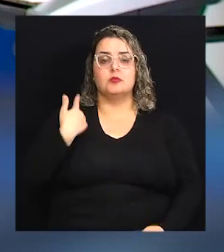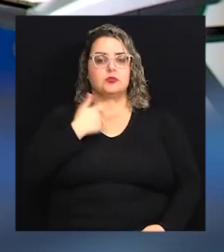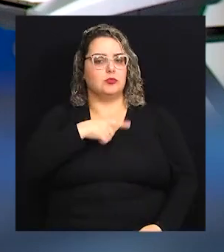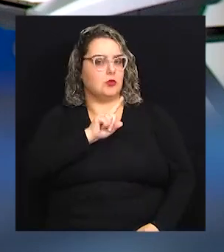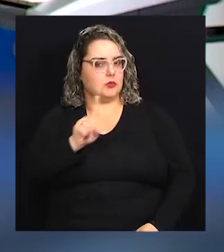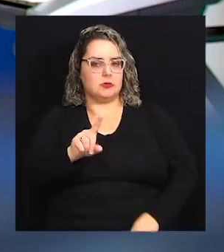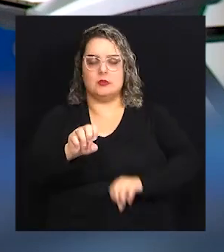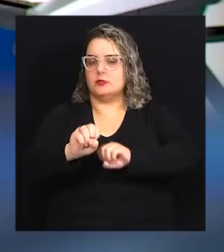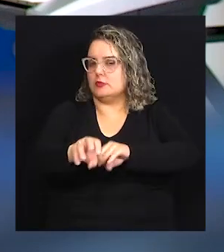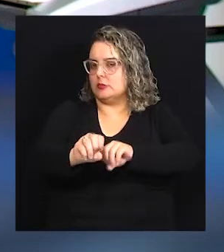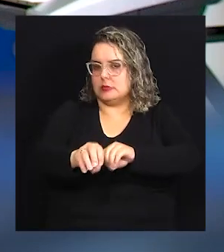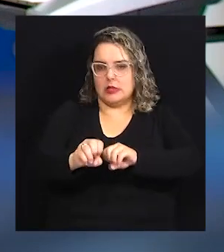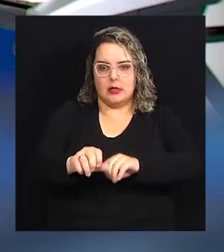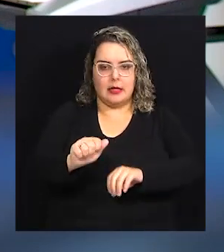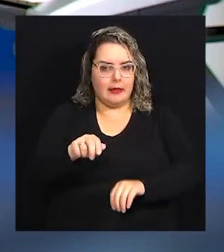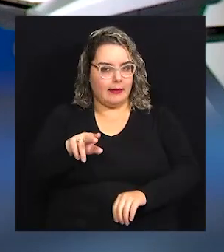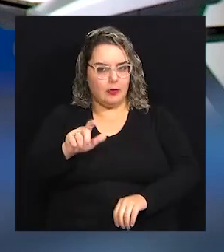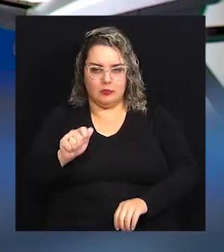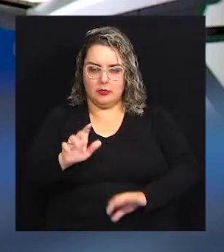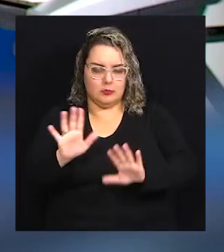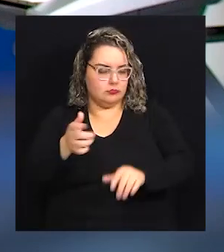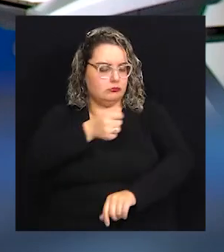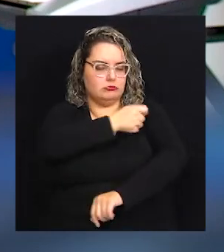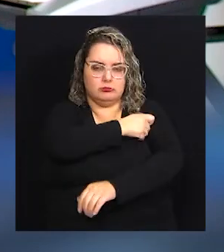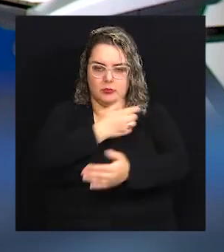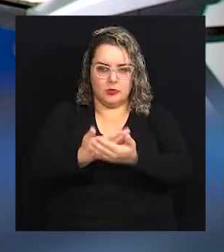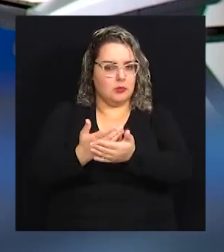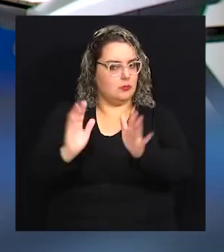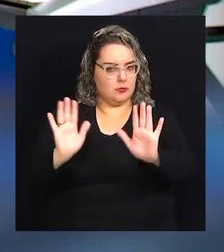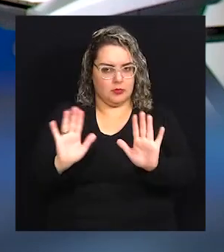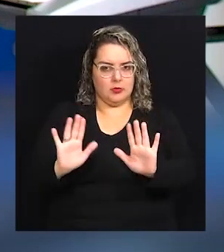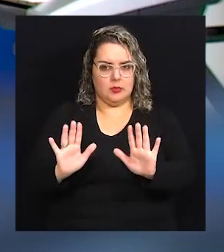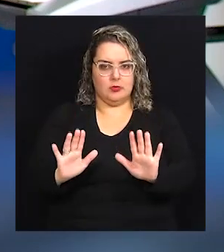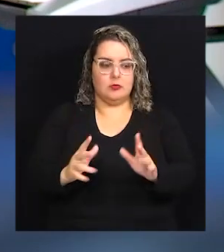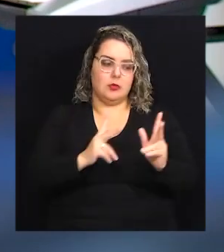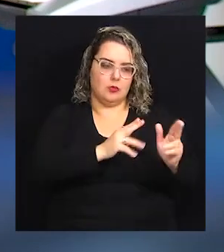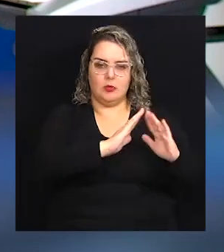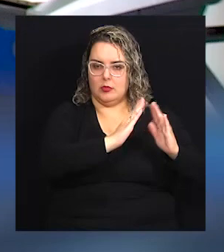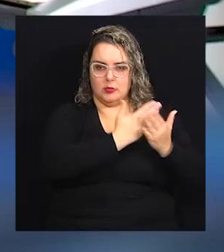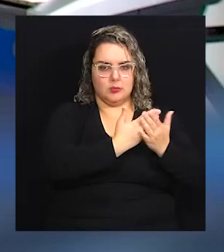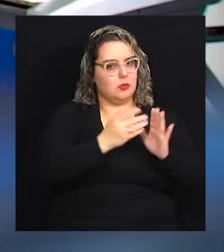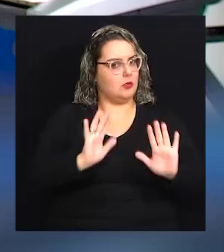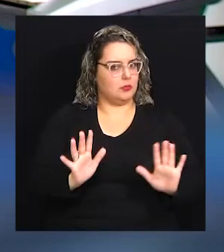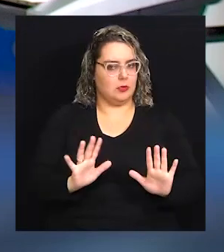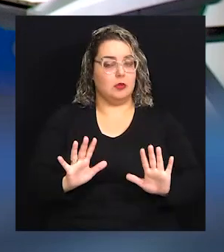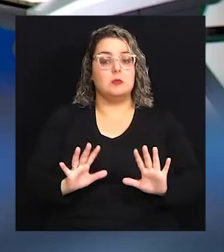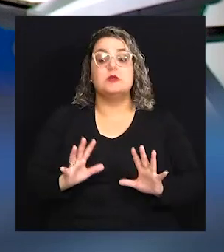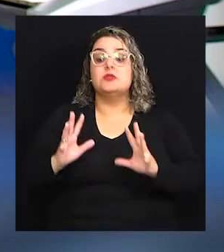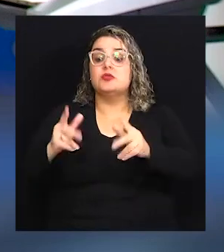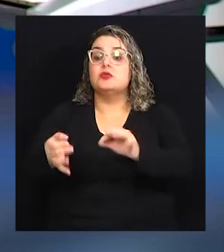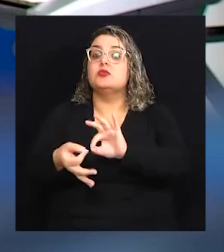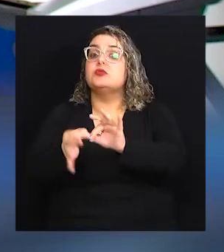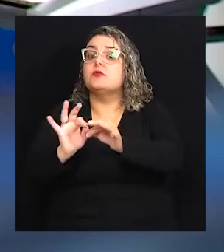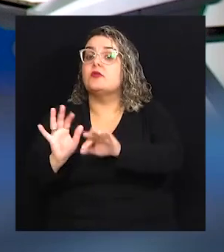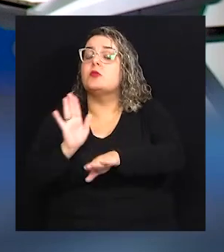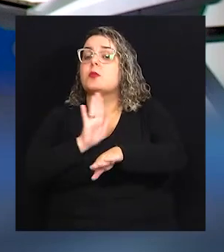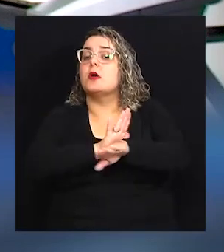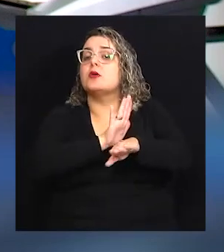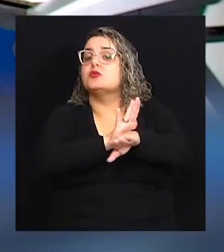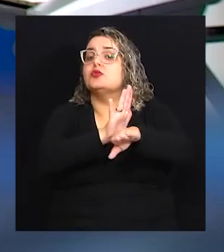nós não damos aula, como na educação, porém, todas essas oficinas, elas vão contemplar, elas